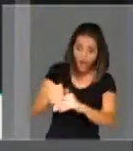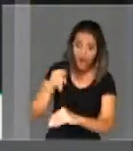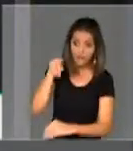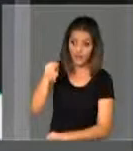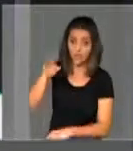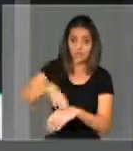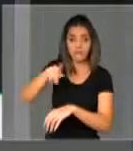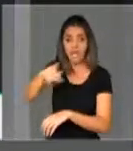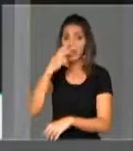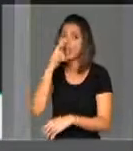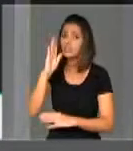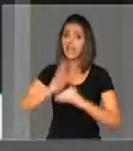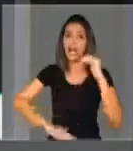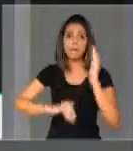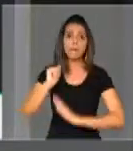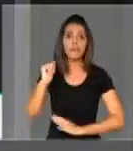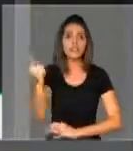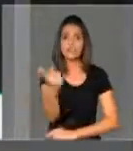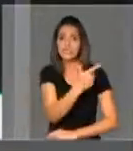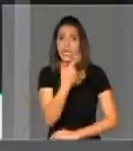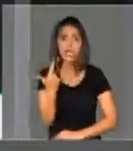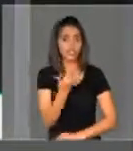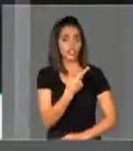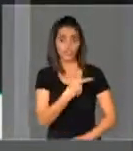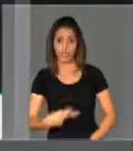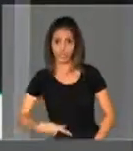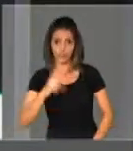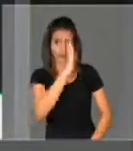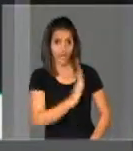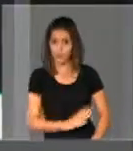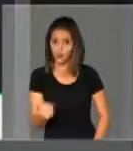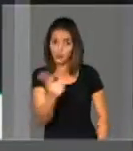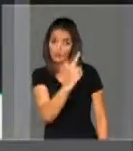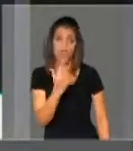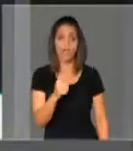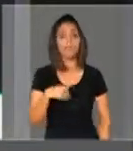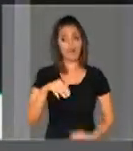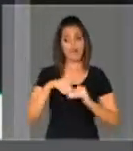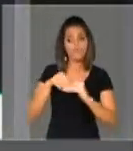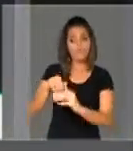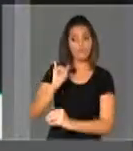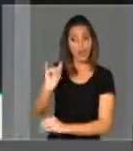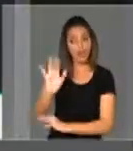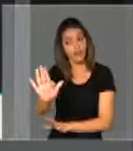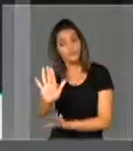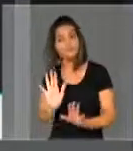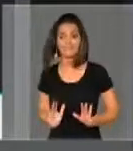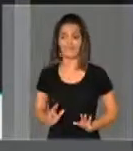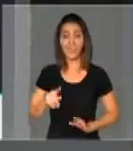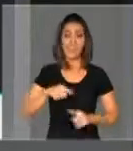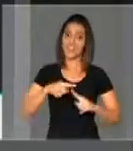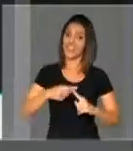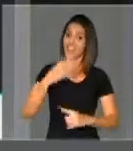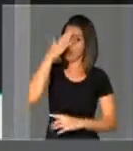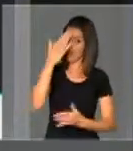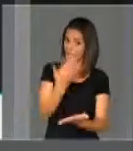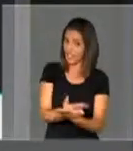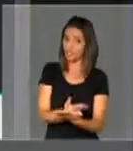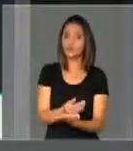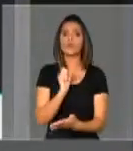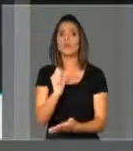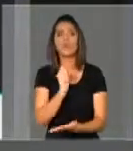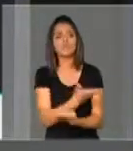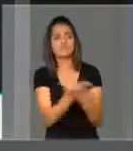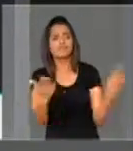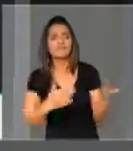que demonstra incapacidade de governar o Brasil. E eu acredito que foi por isso,